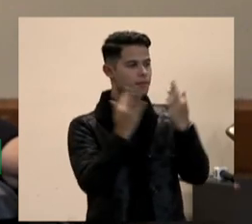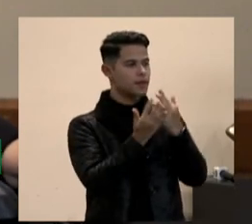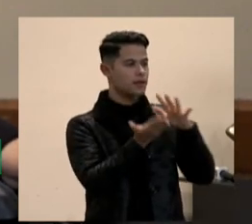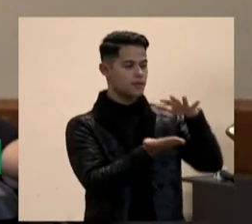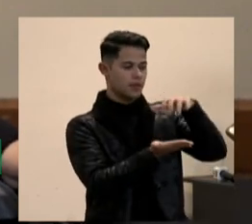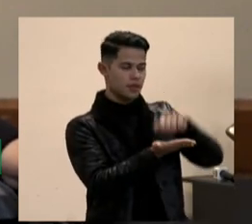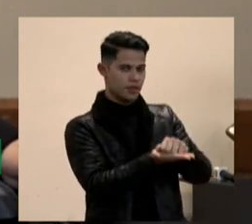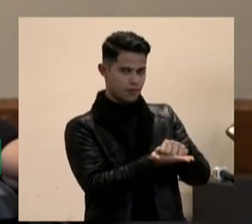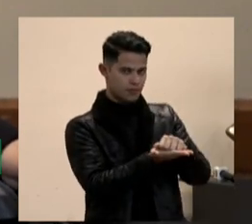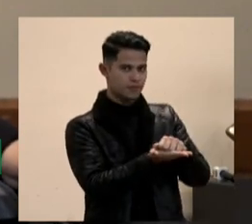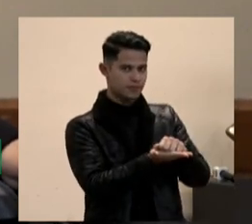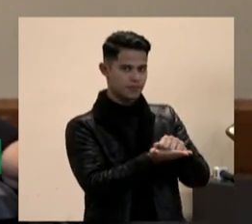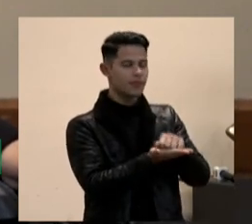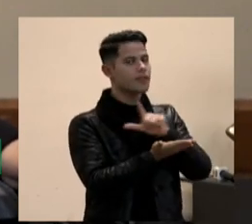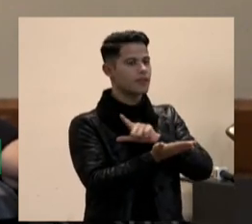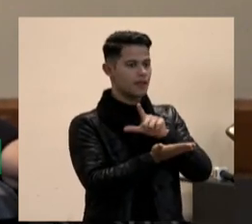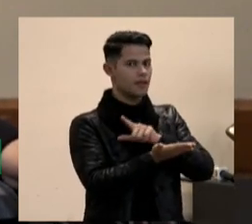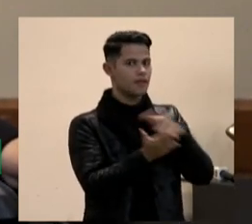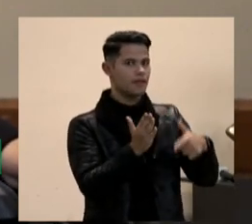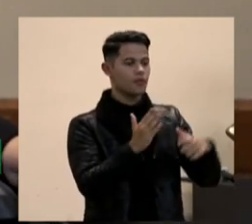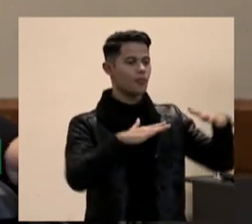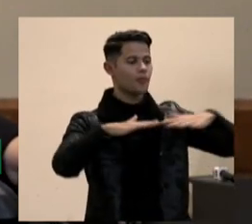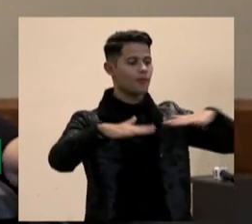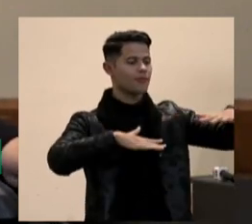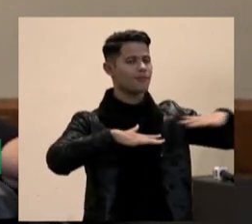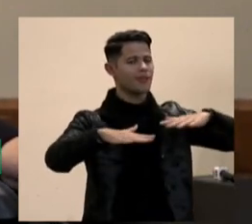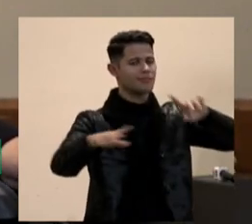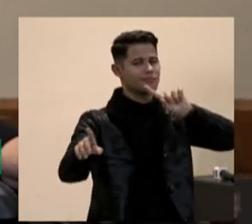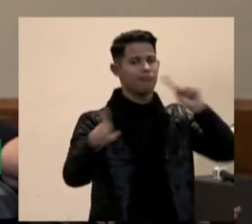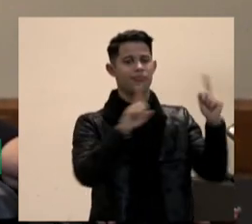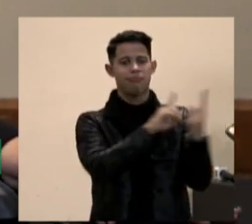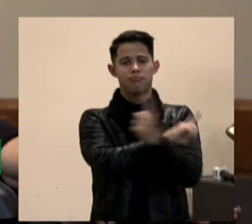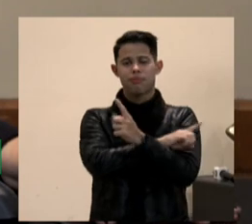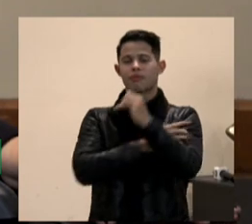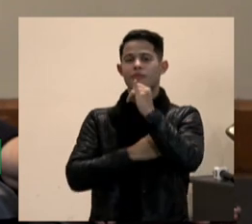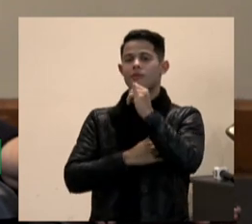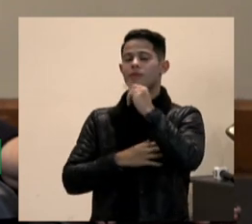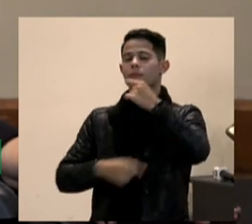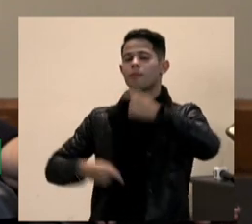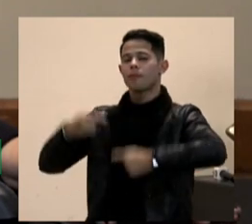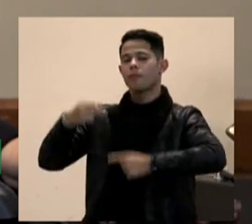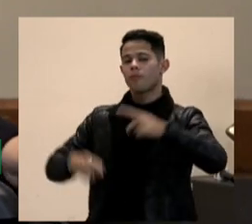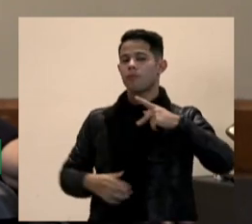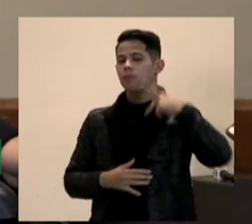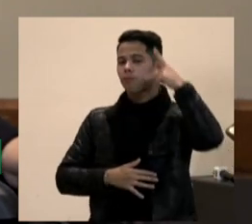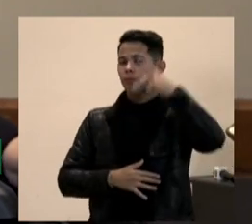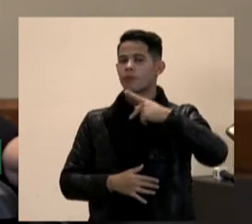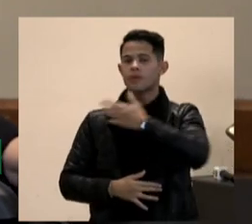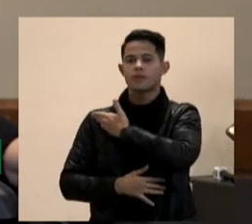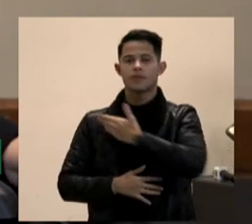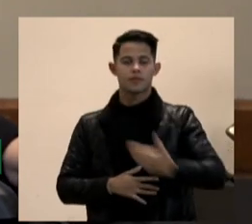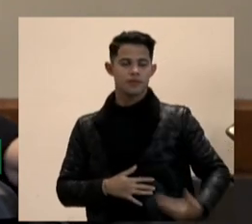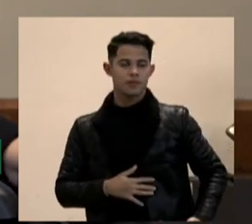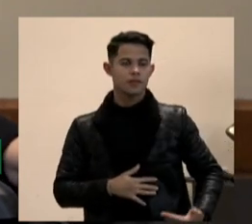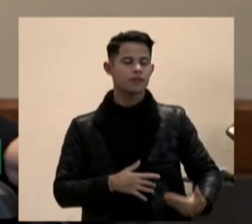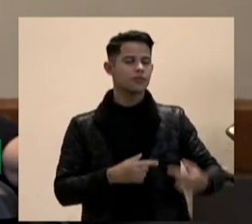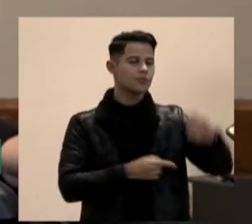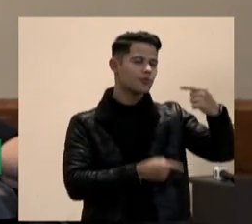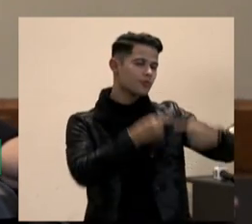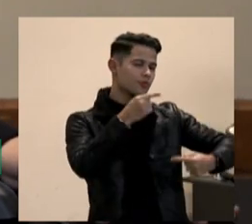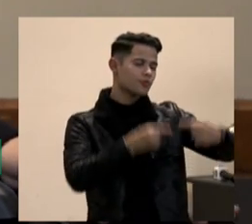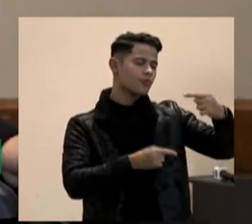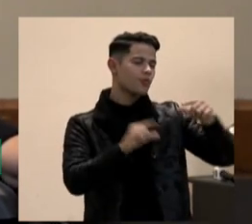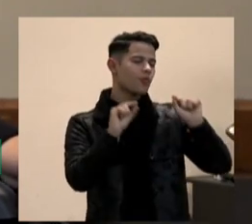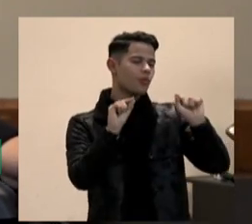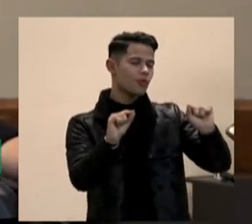teve um movimento um pouco reverso, né, aquilo que no campo das políticas públicas se tem discutido, que é uma